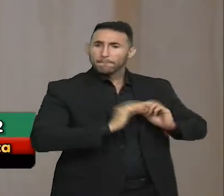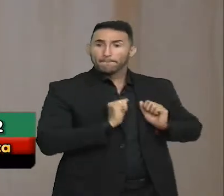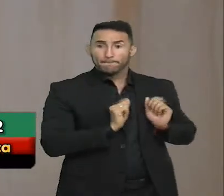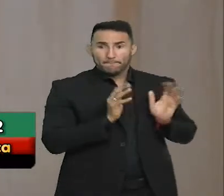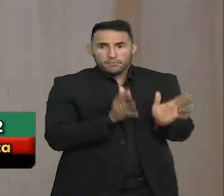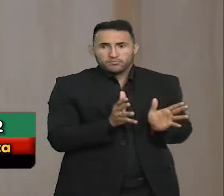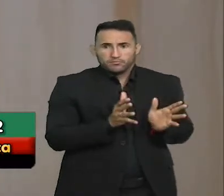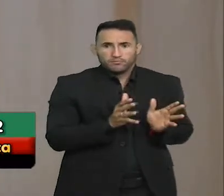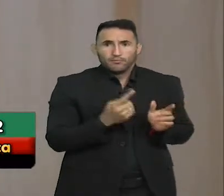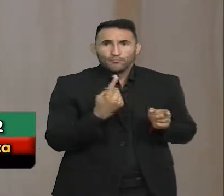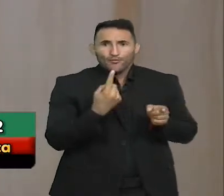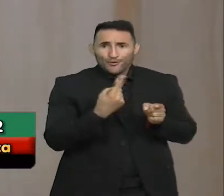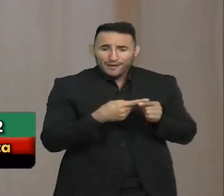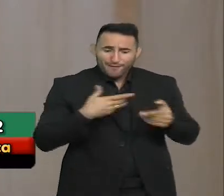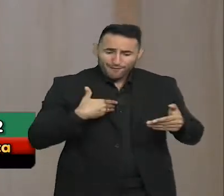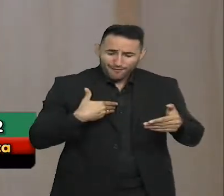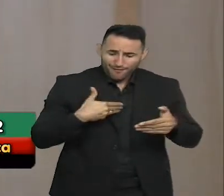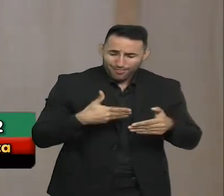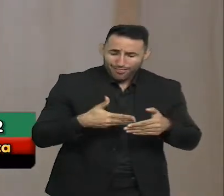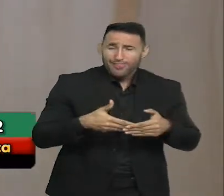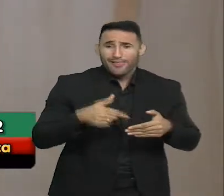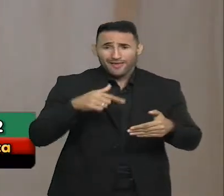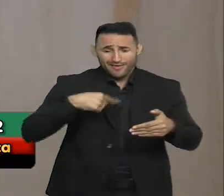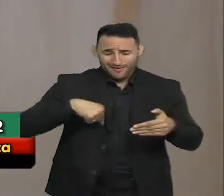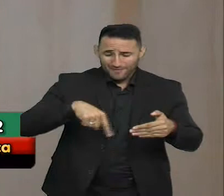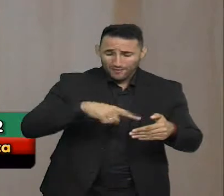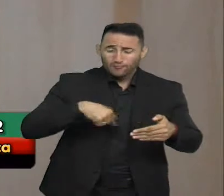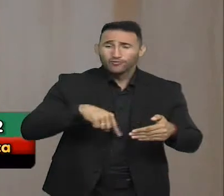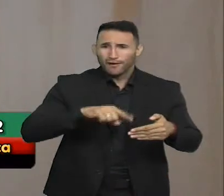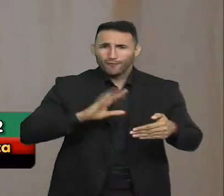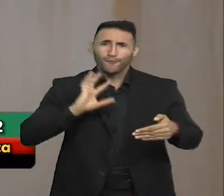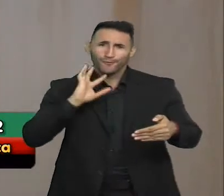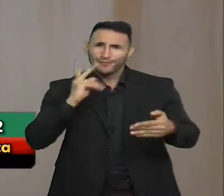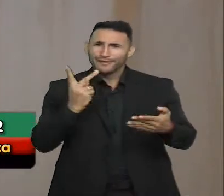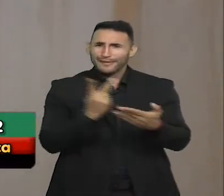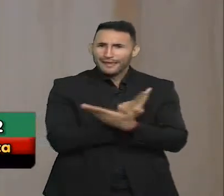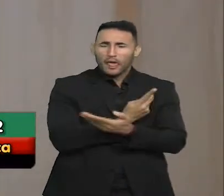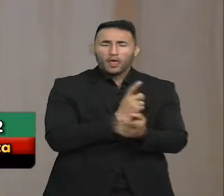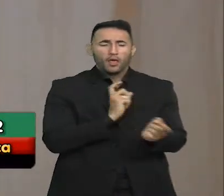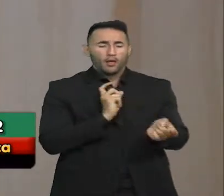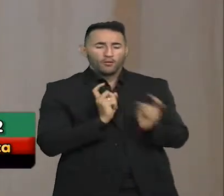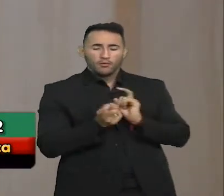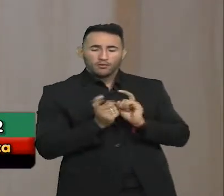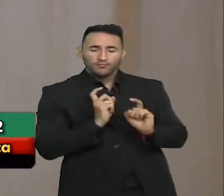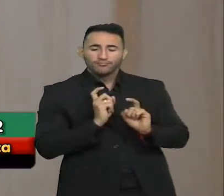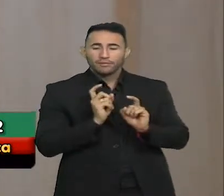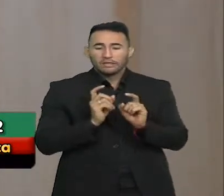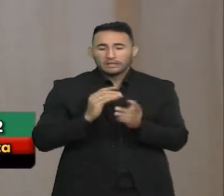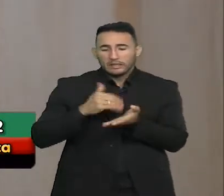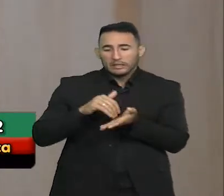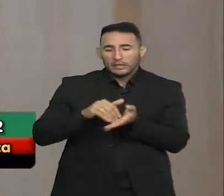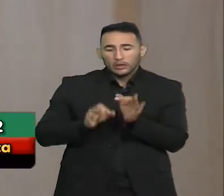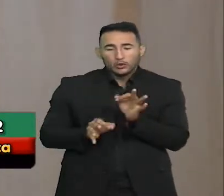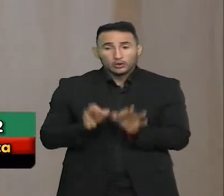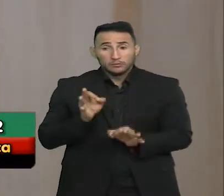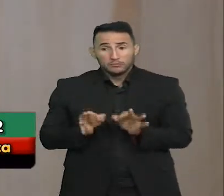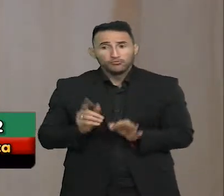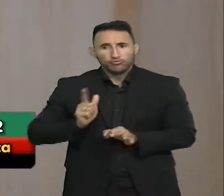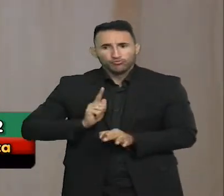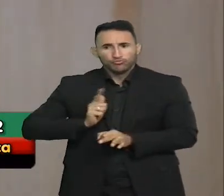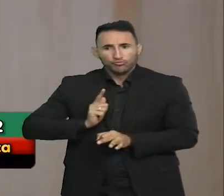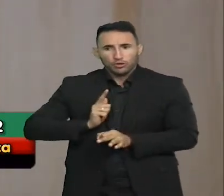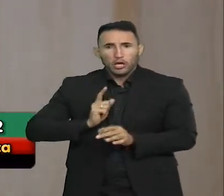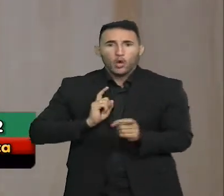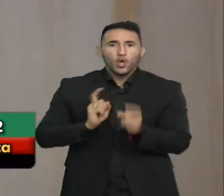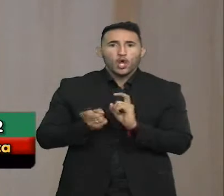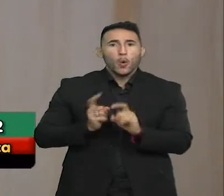já vivemos um período onde acontecia reunião na Secretaria da Justiça e Cidadania e